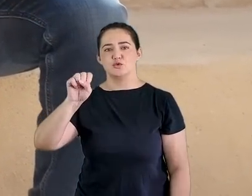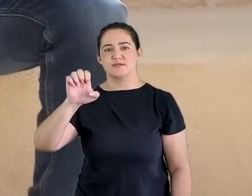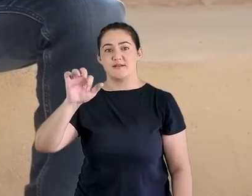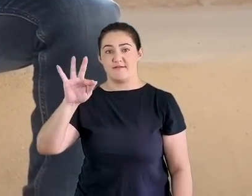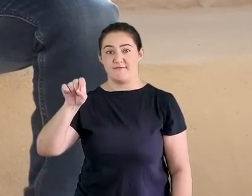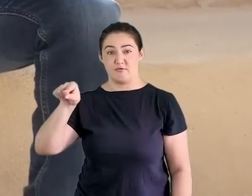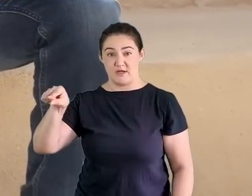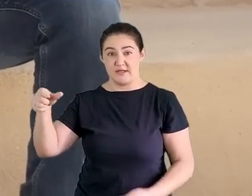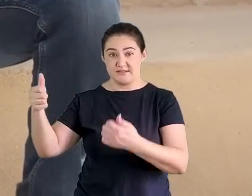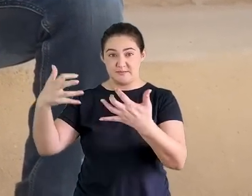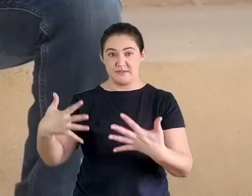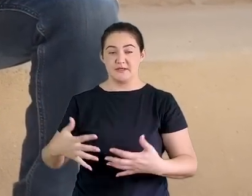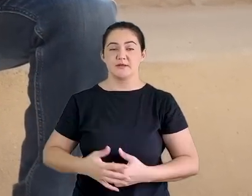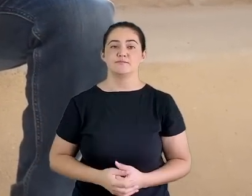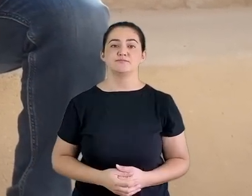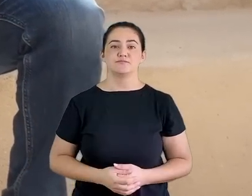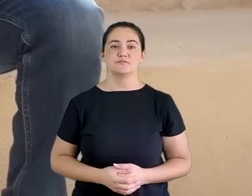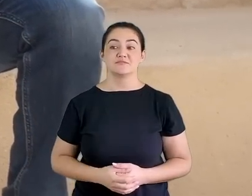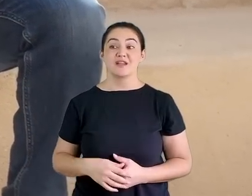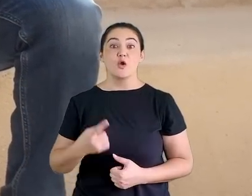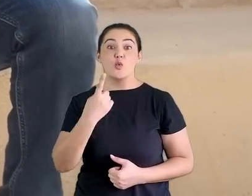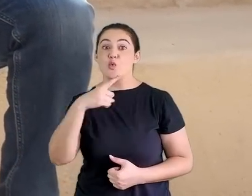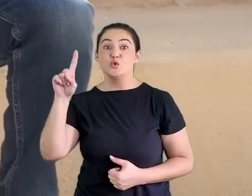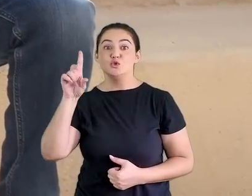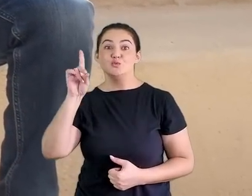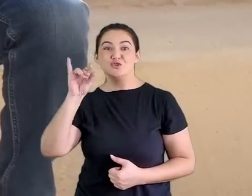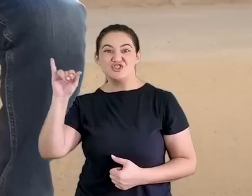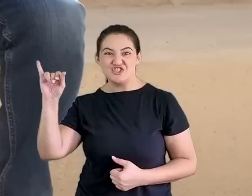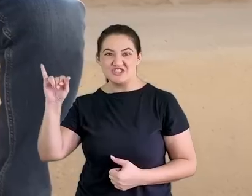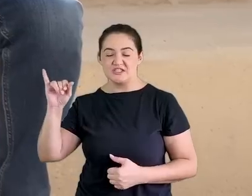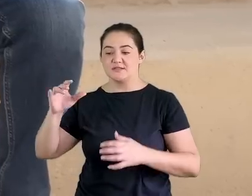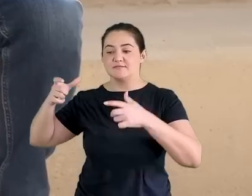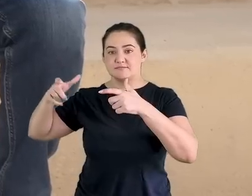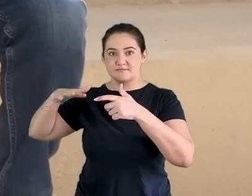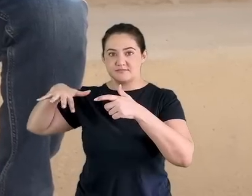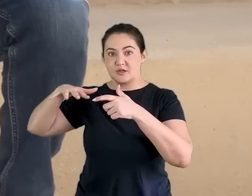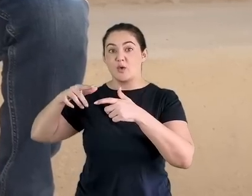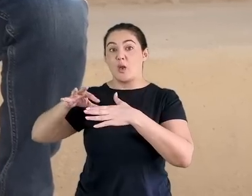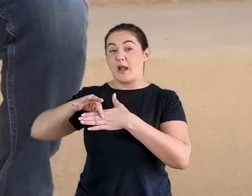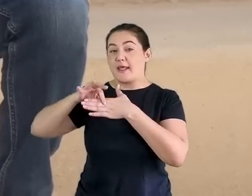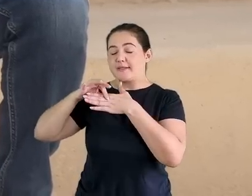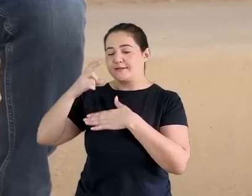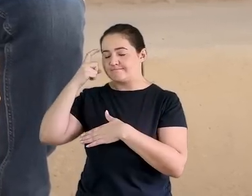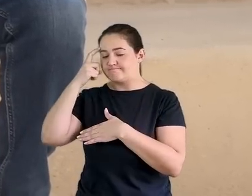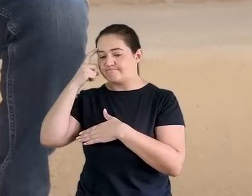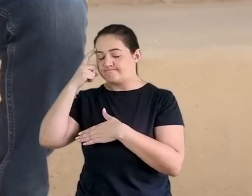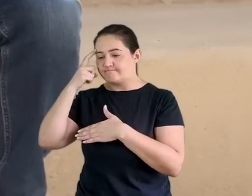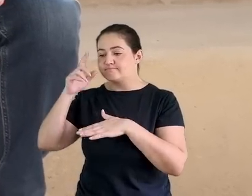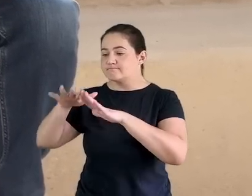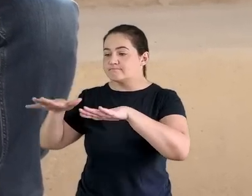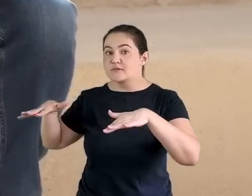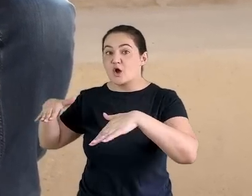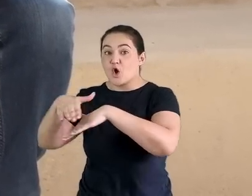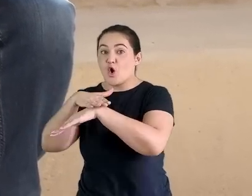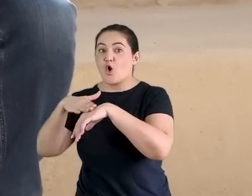como a Albânia, aqui o líder agora está falando com os homens e está falando sobre as 2 opções que ele